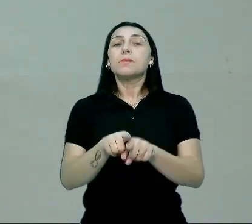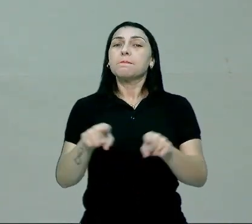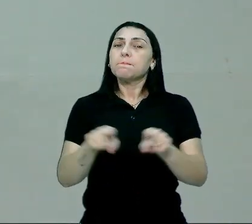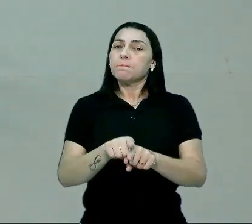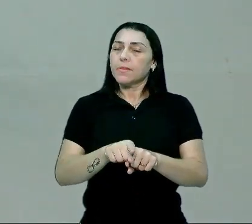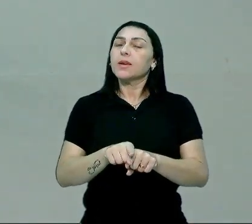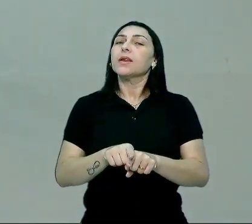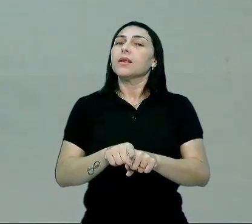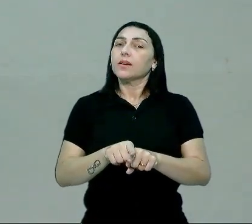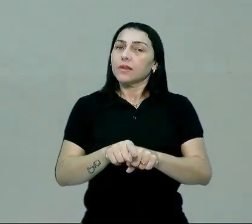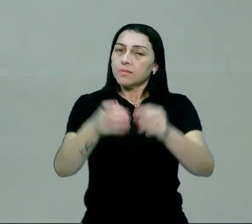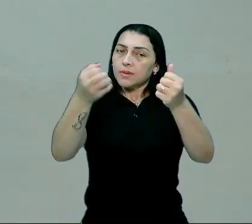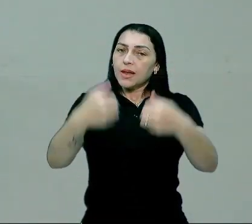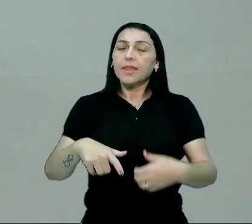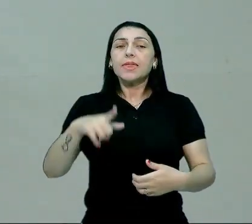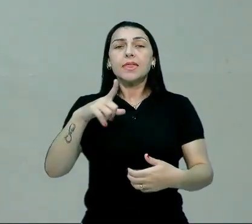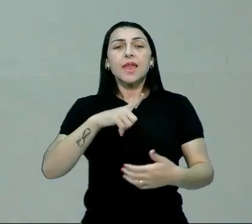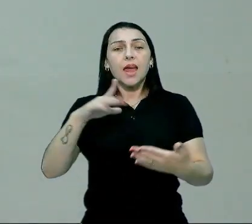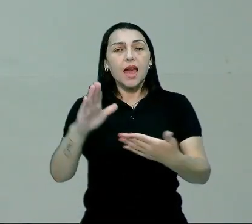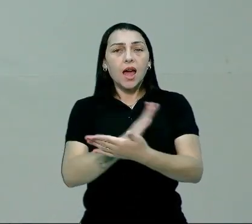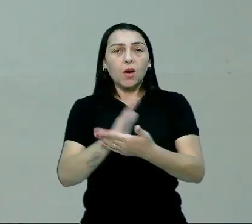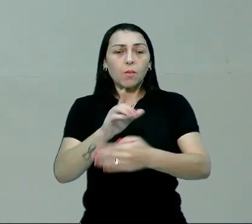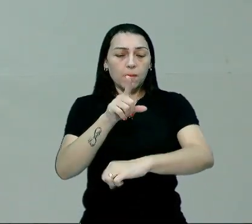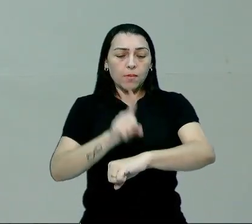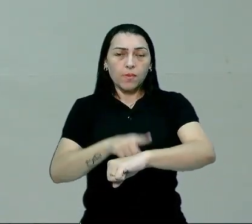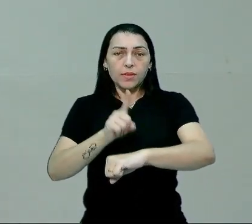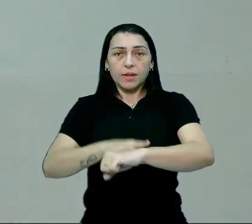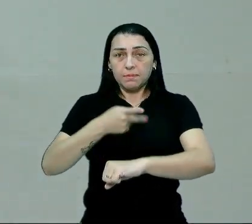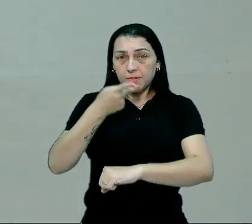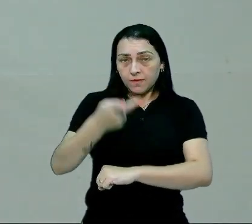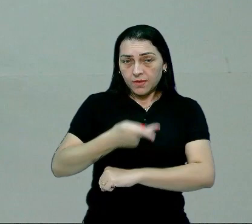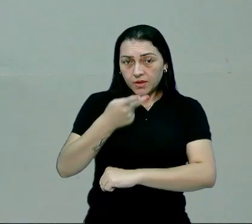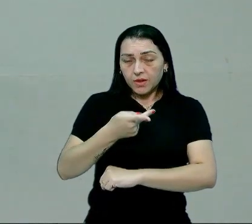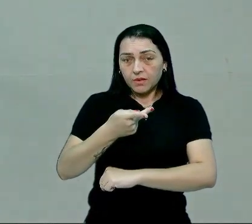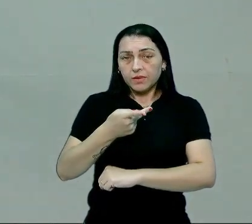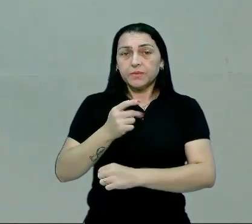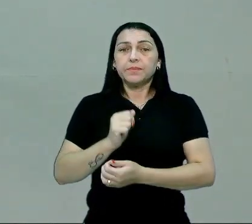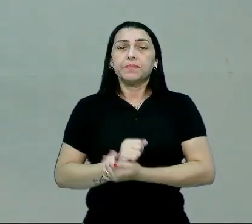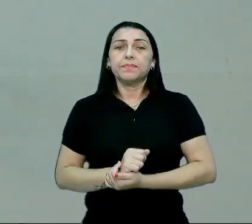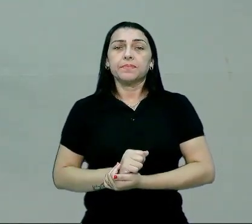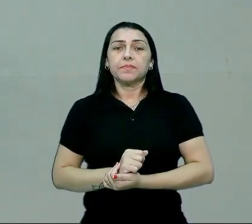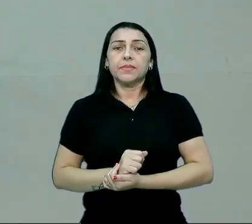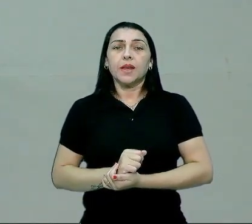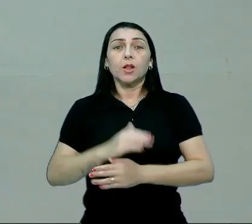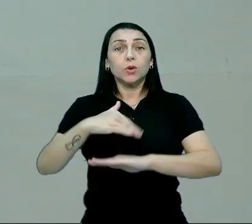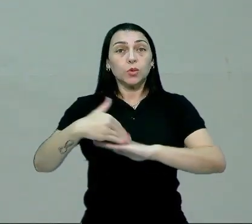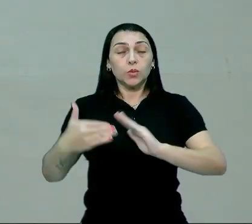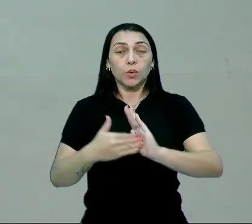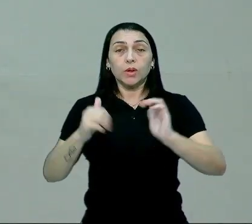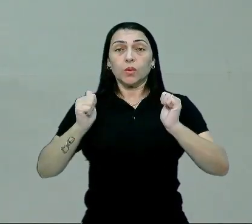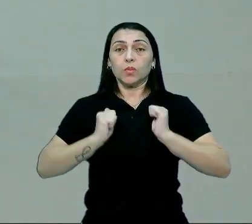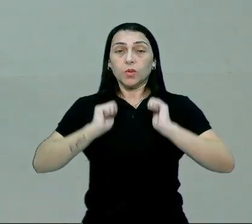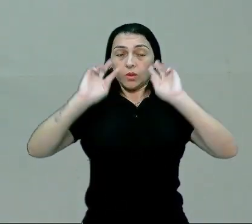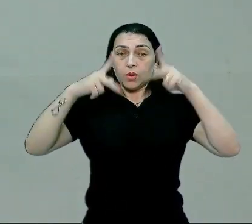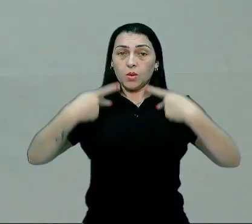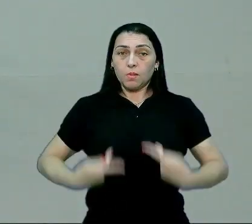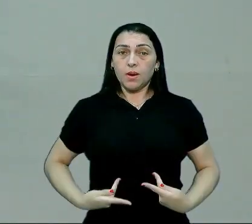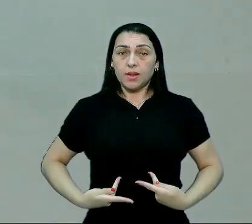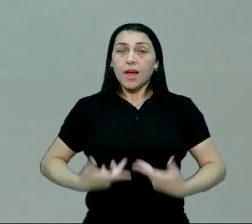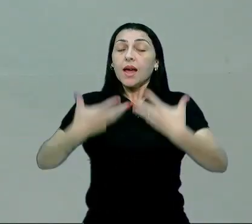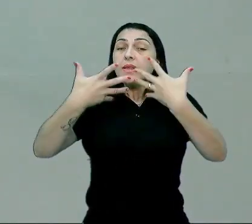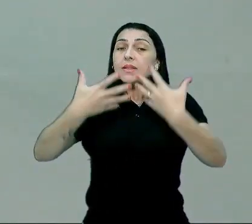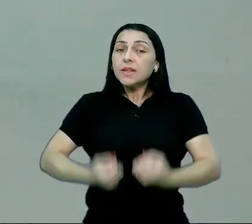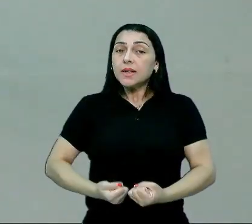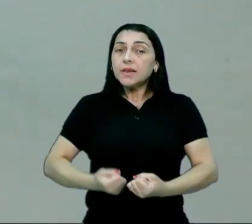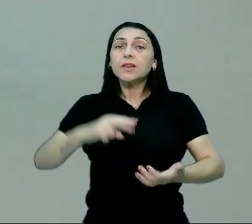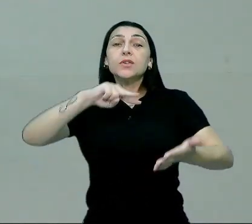ia esquecendo, teve um determinado momento da minha fala que eu disse assim, é toda conduta humana dotada de